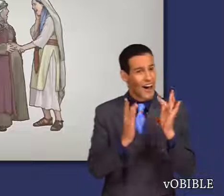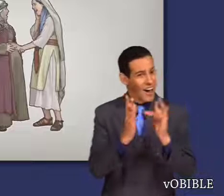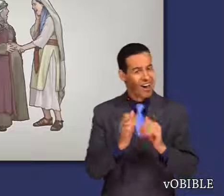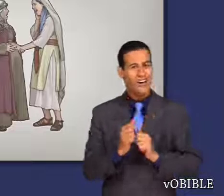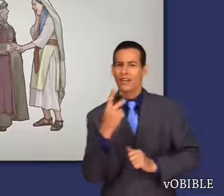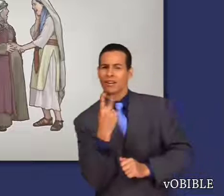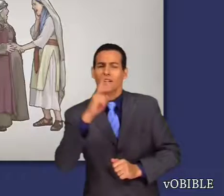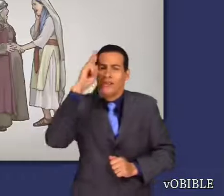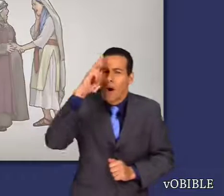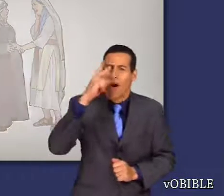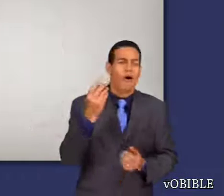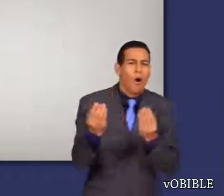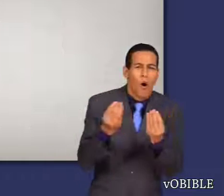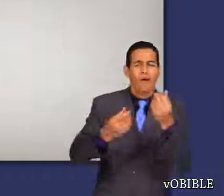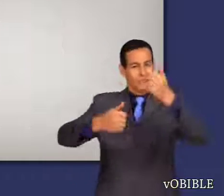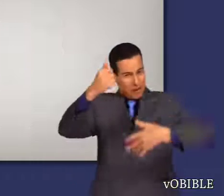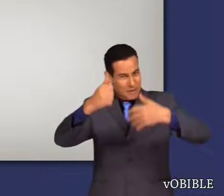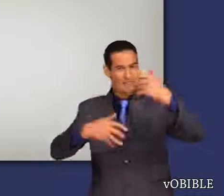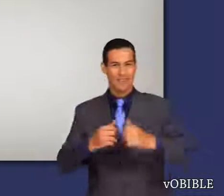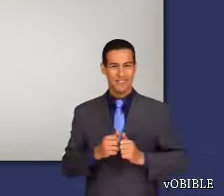meses depois.